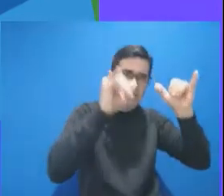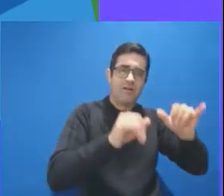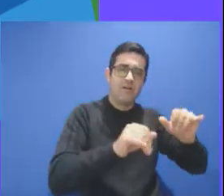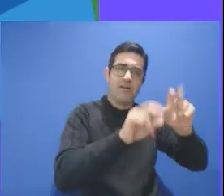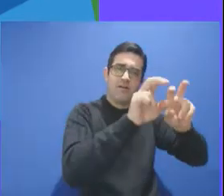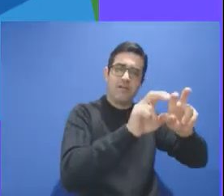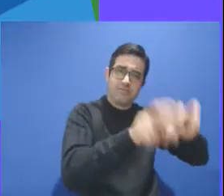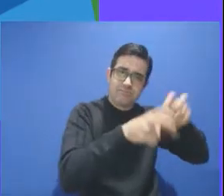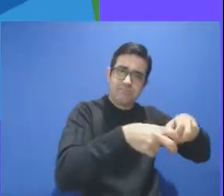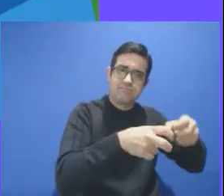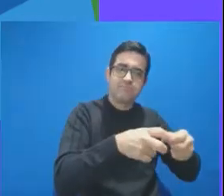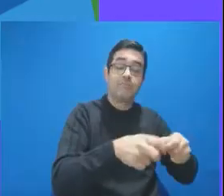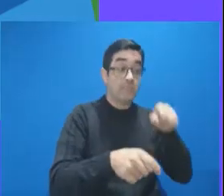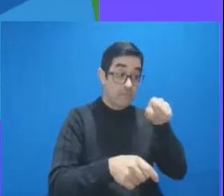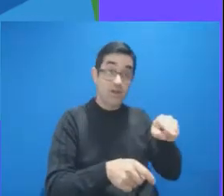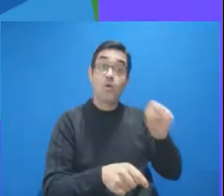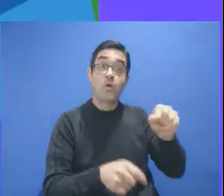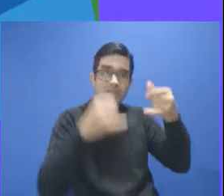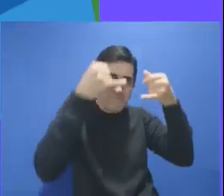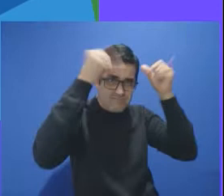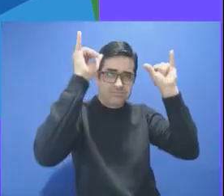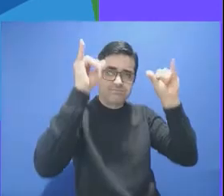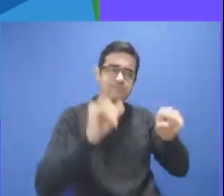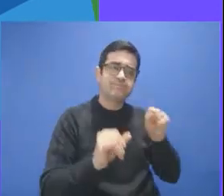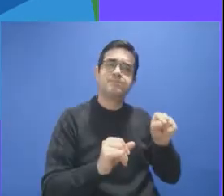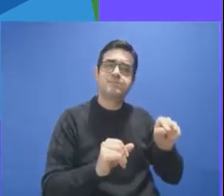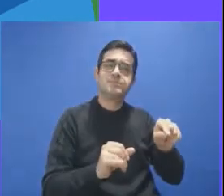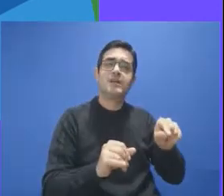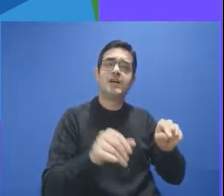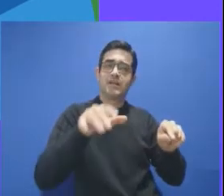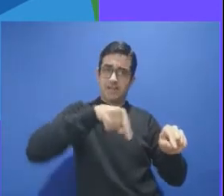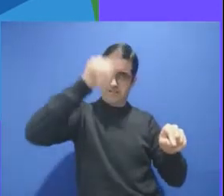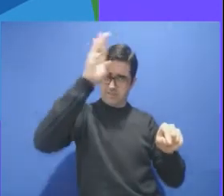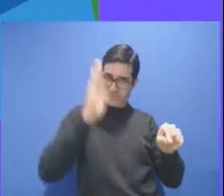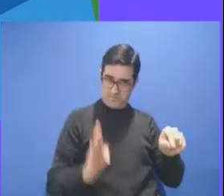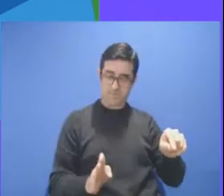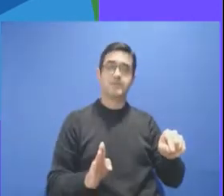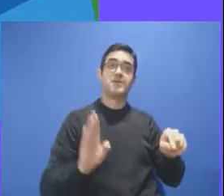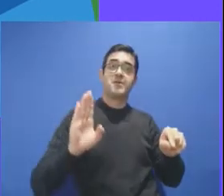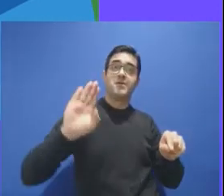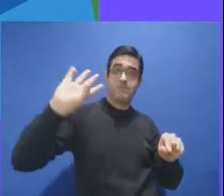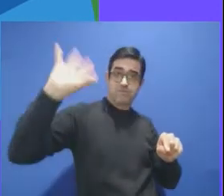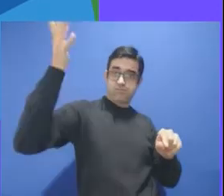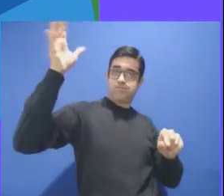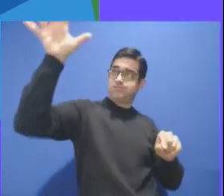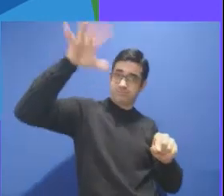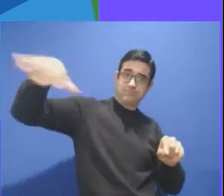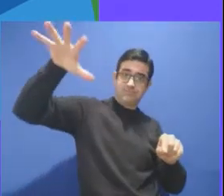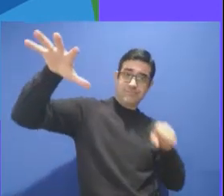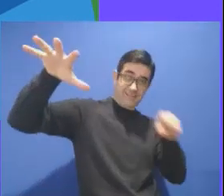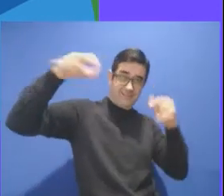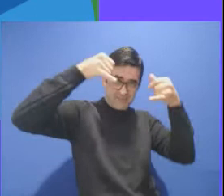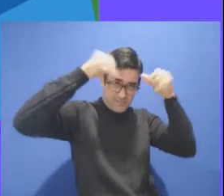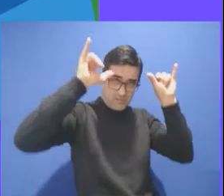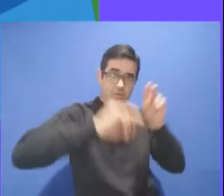pecuária, entre outros. É importante destacar aqui a pecuária porque a principal contribuição brasileira para as mudanças climáticas